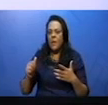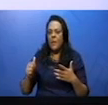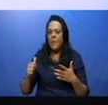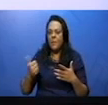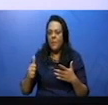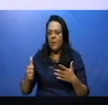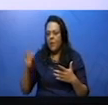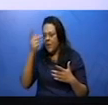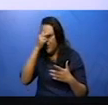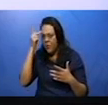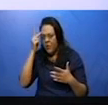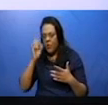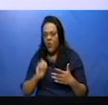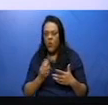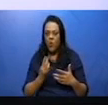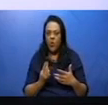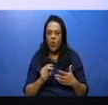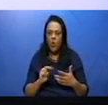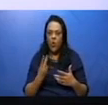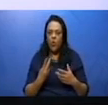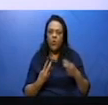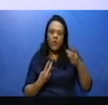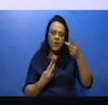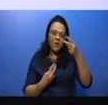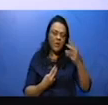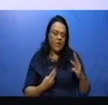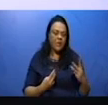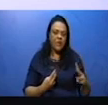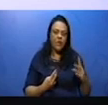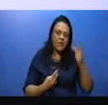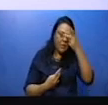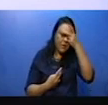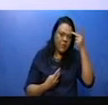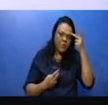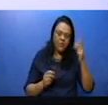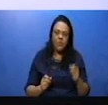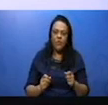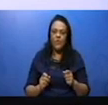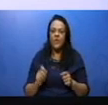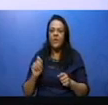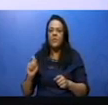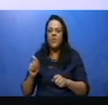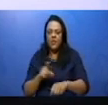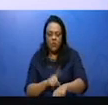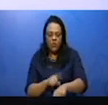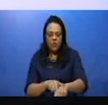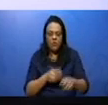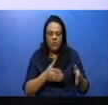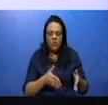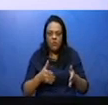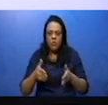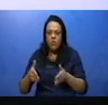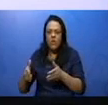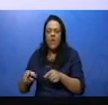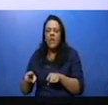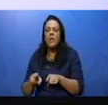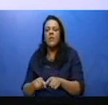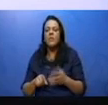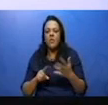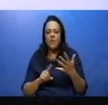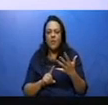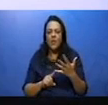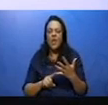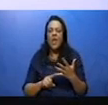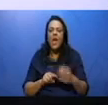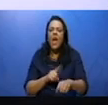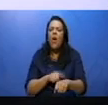terceira. Precisa do enredo, da história em si. Precisa de um desfecho, clímax, aquele momento, o ápice da